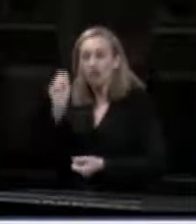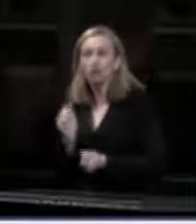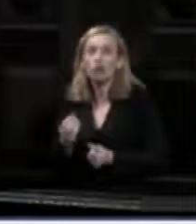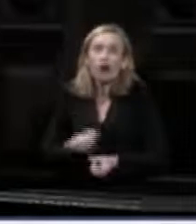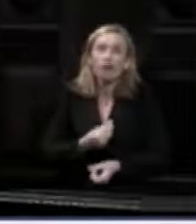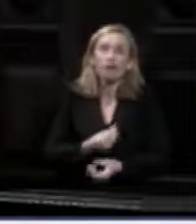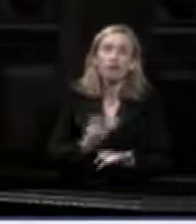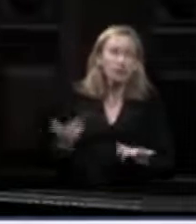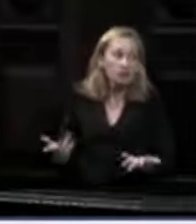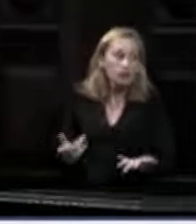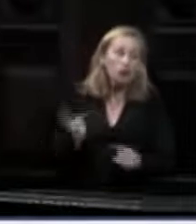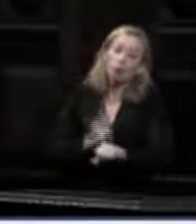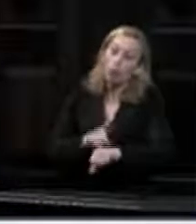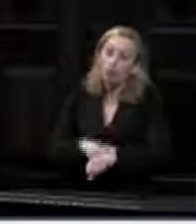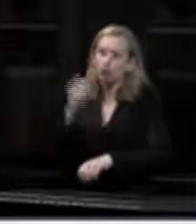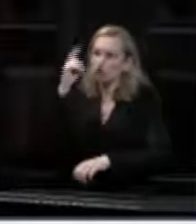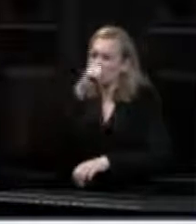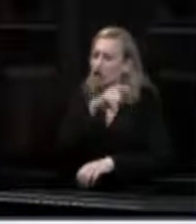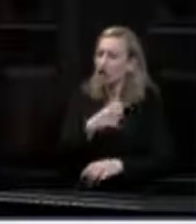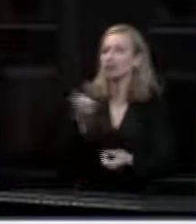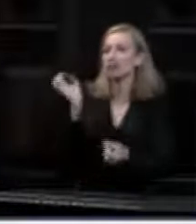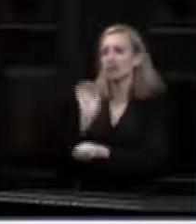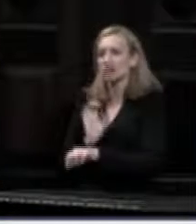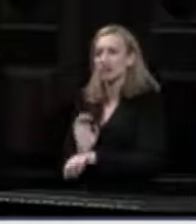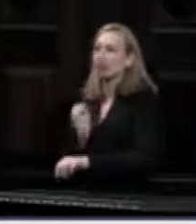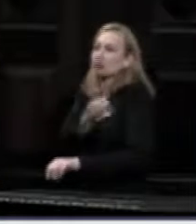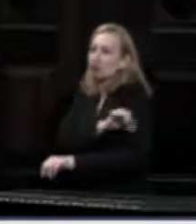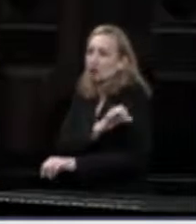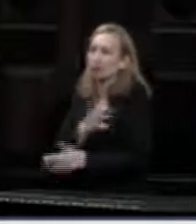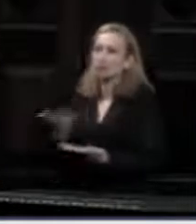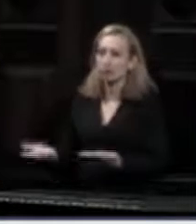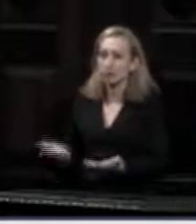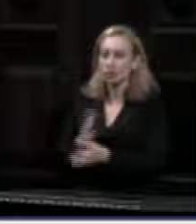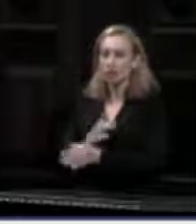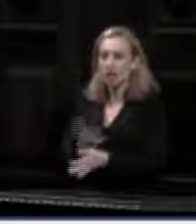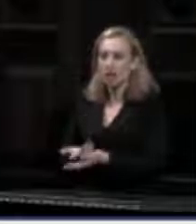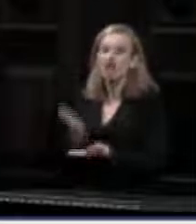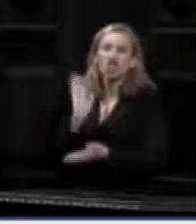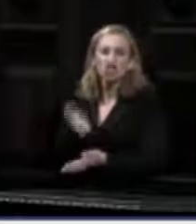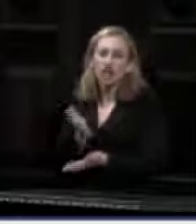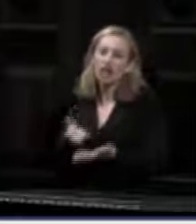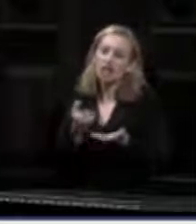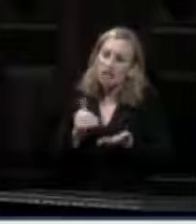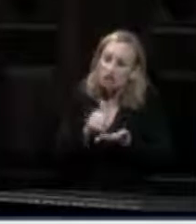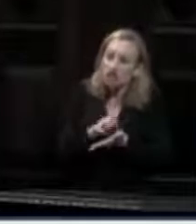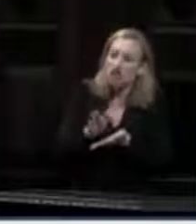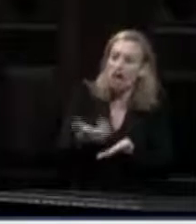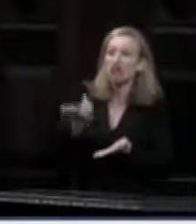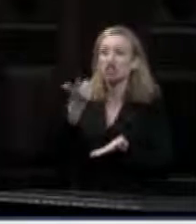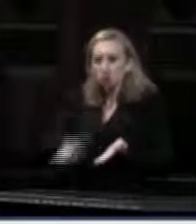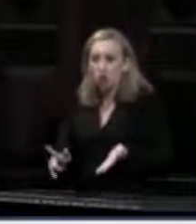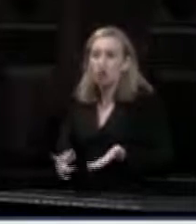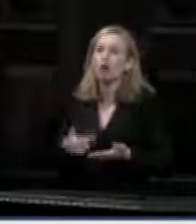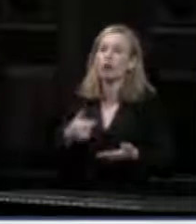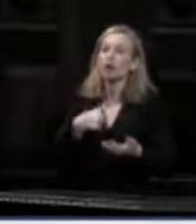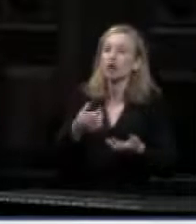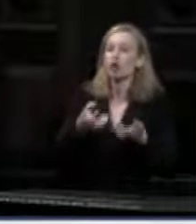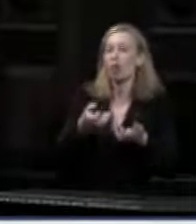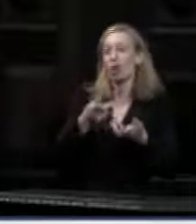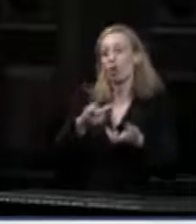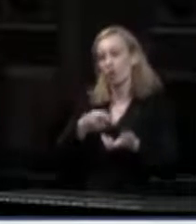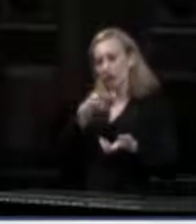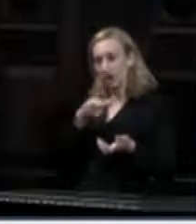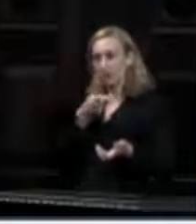vive um momento muito difícil na cidade do Rio de Janeiro, já se fala em impeachment de novo, mas eu de novo posso também registrar isso